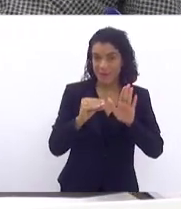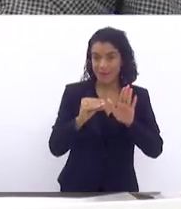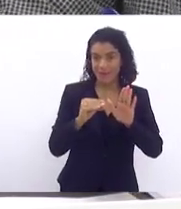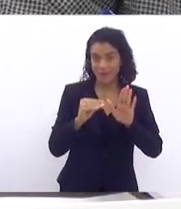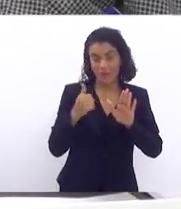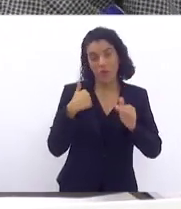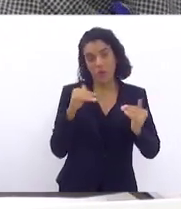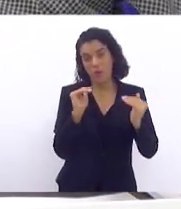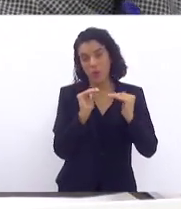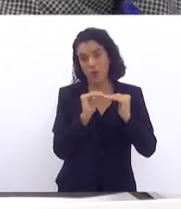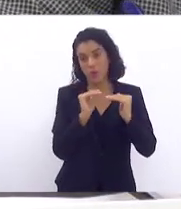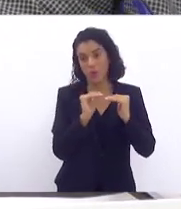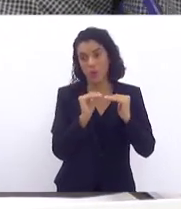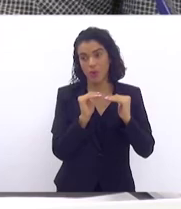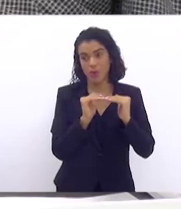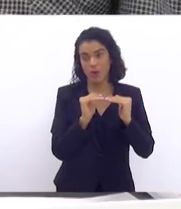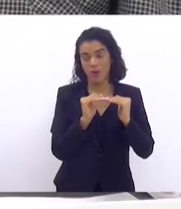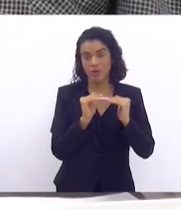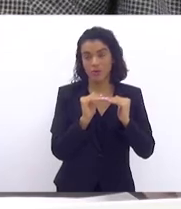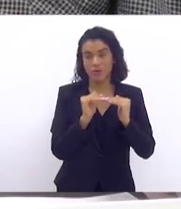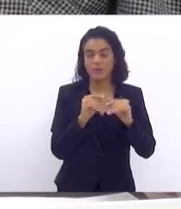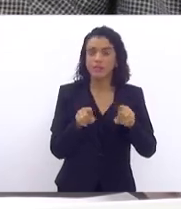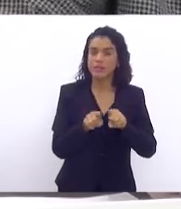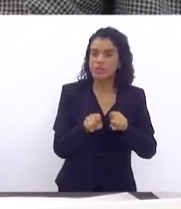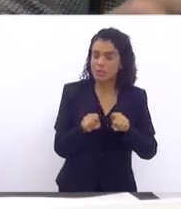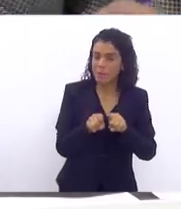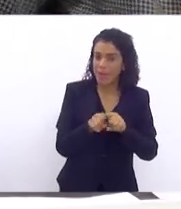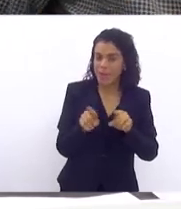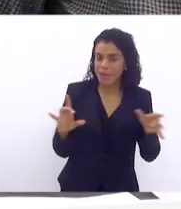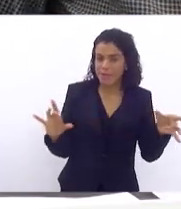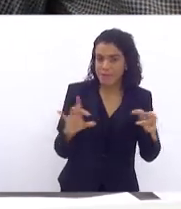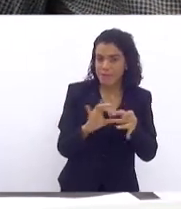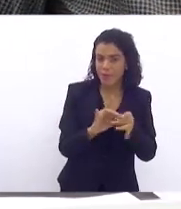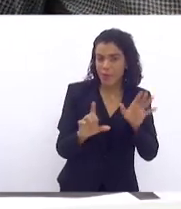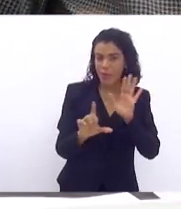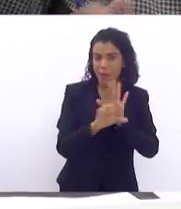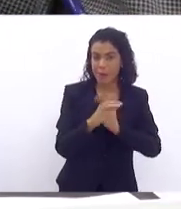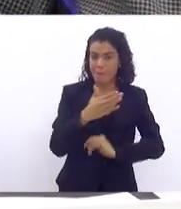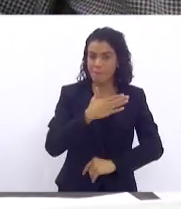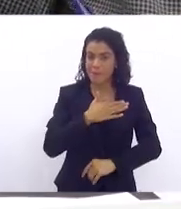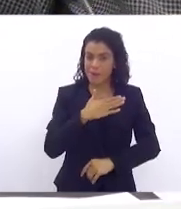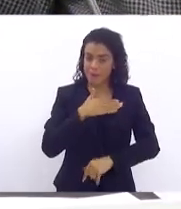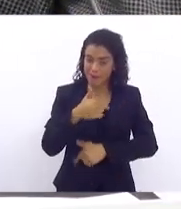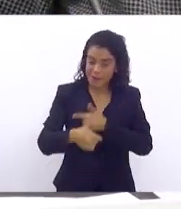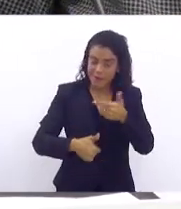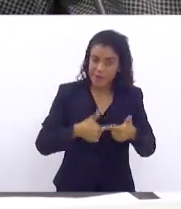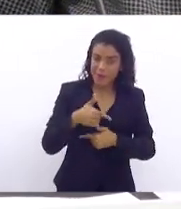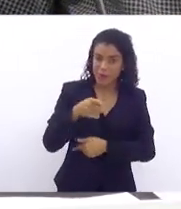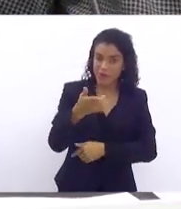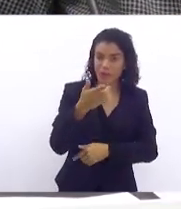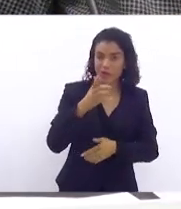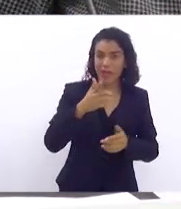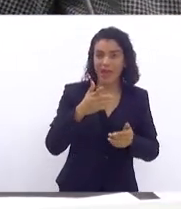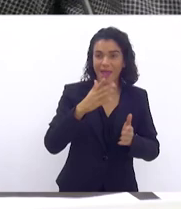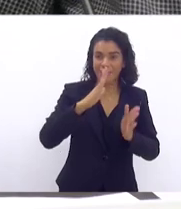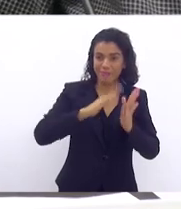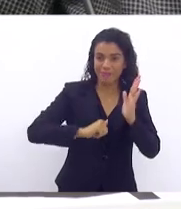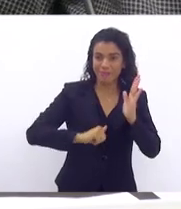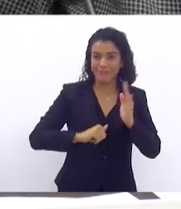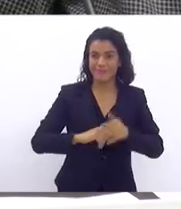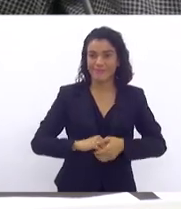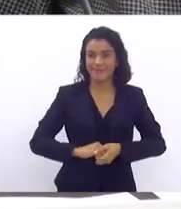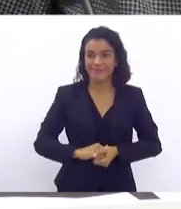qual eu concordo e que dialoga com uma lei minha em vigor que Vossa Excelência quer revogar. Era apenas